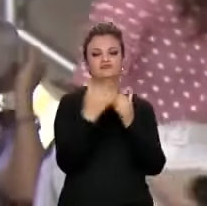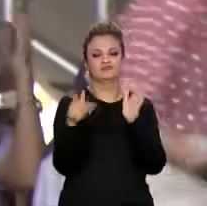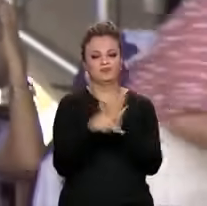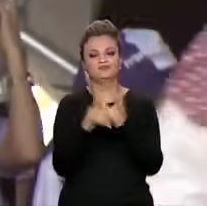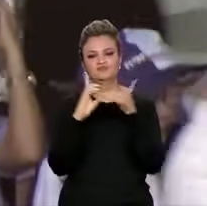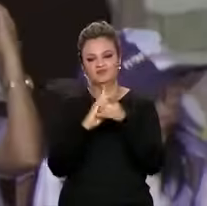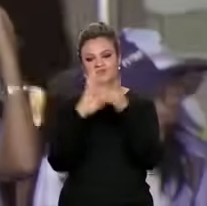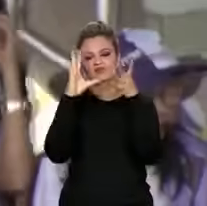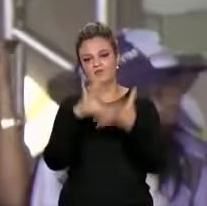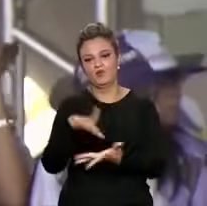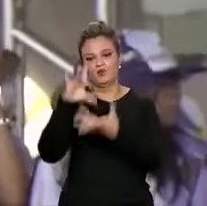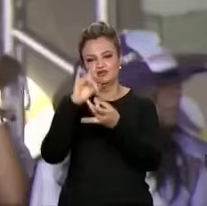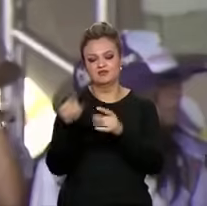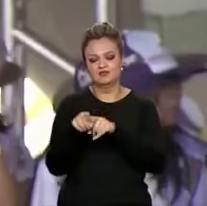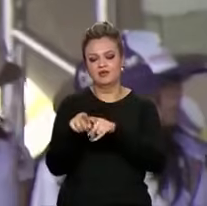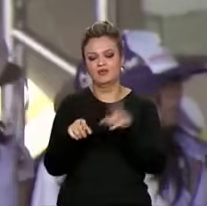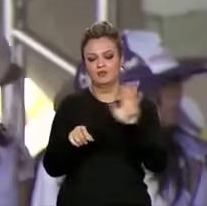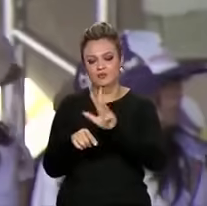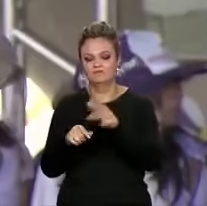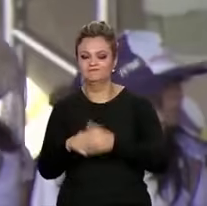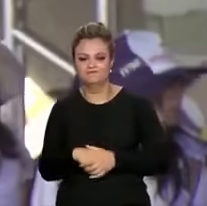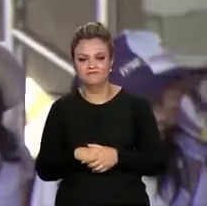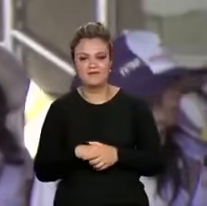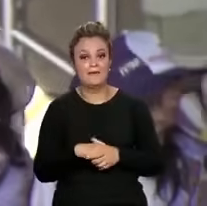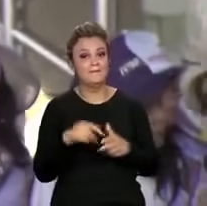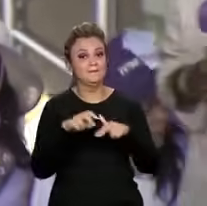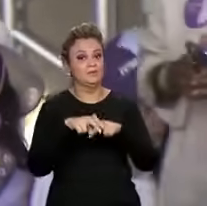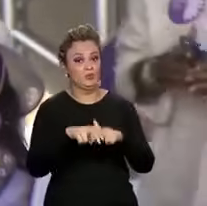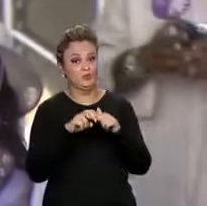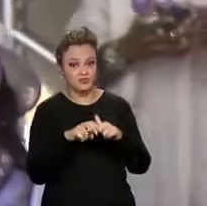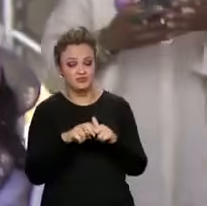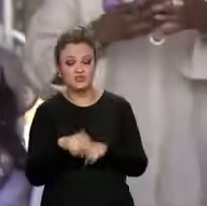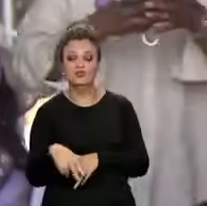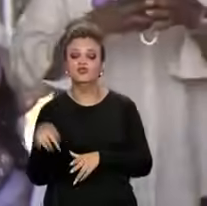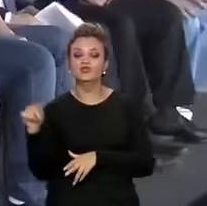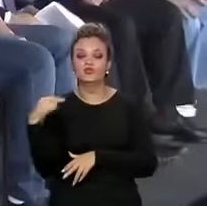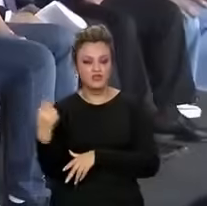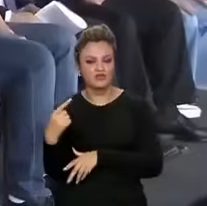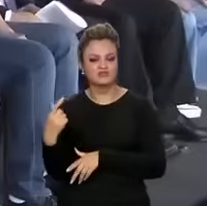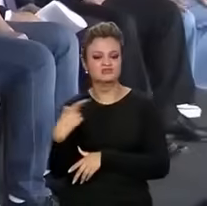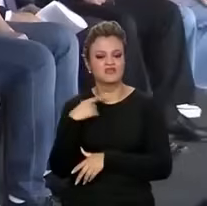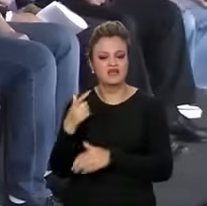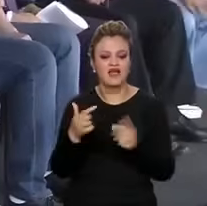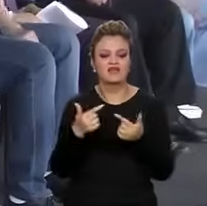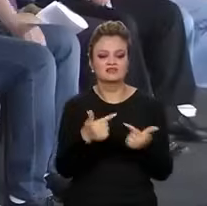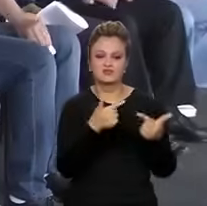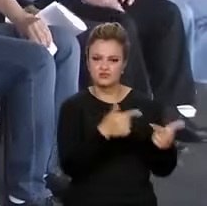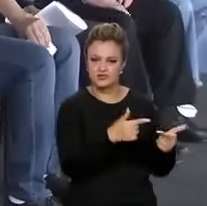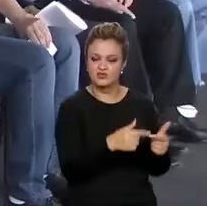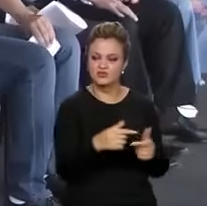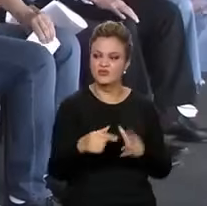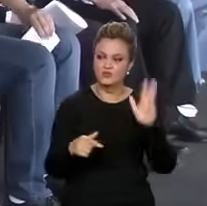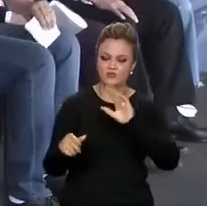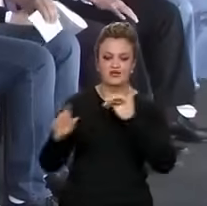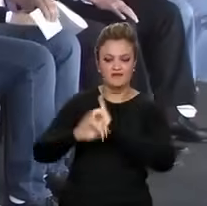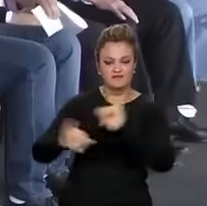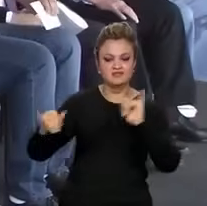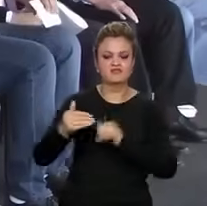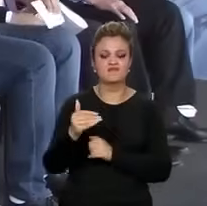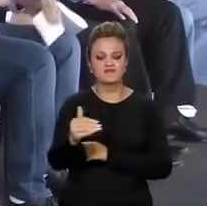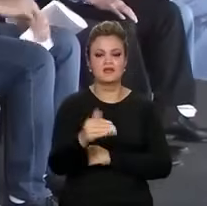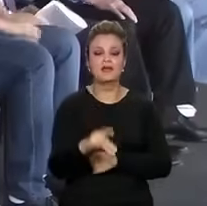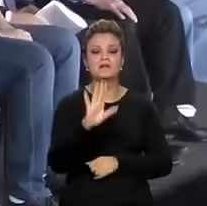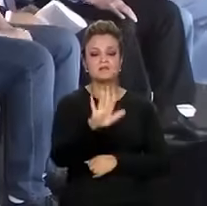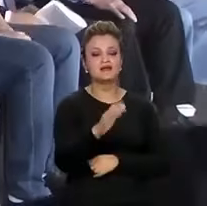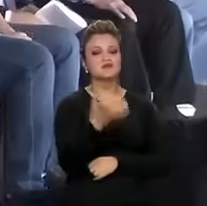democracia e é o presidente portanto nós teremos grandes ações que o presidente vai anunciar mas